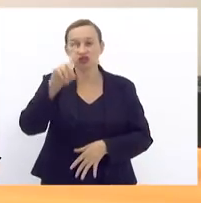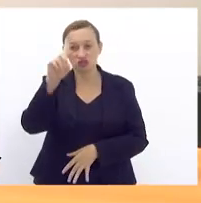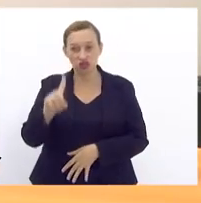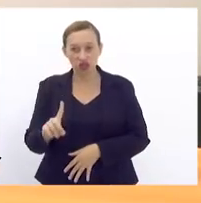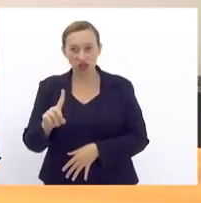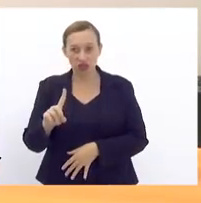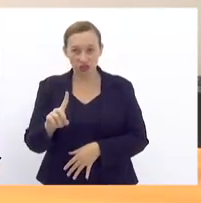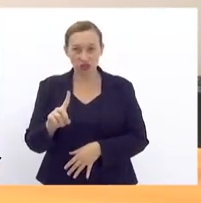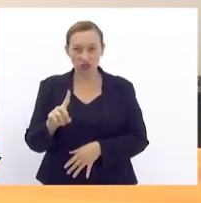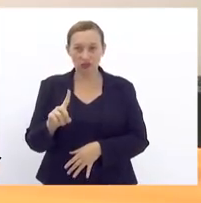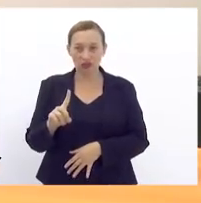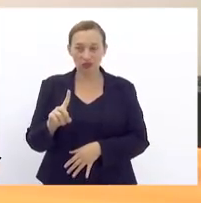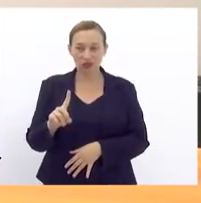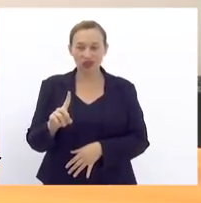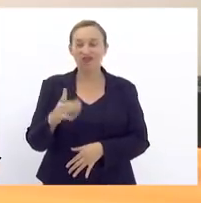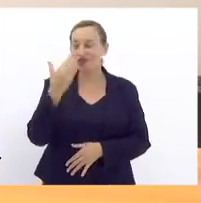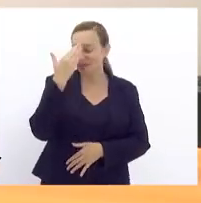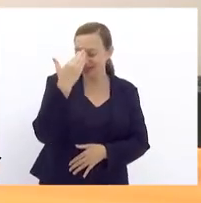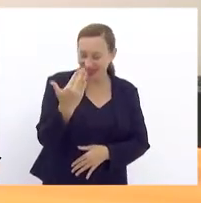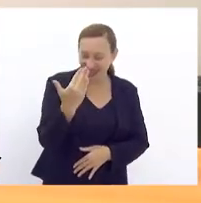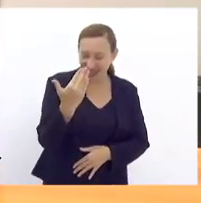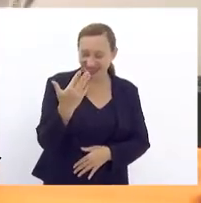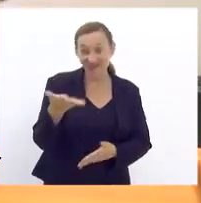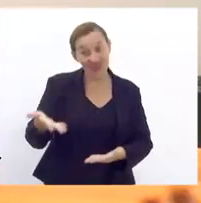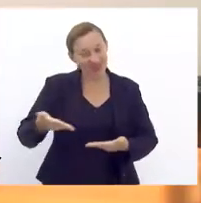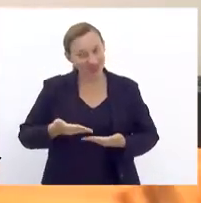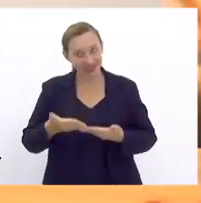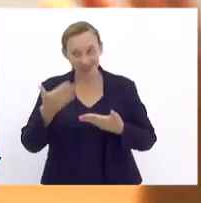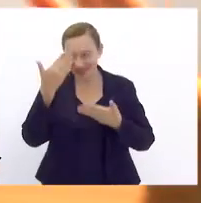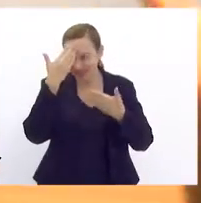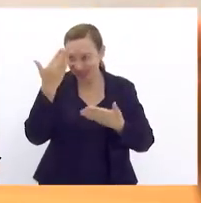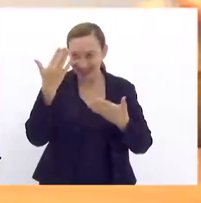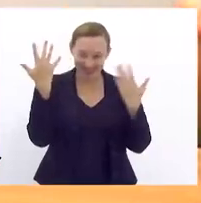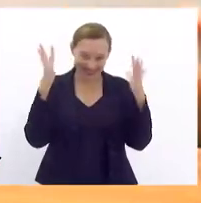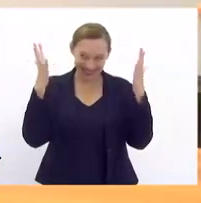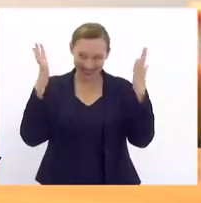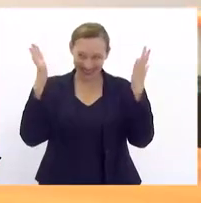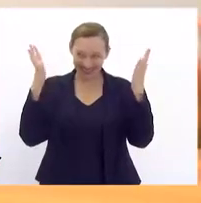privados e muito obrigada pelo convite obrigado